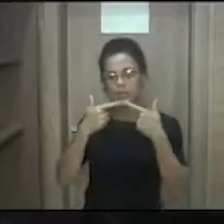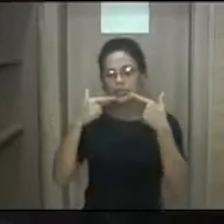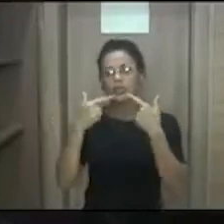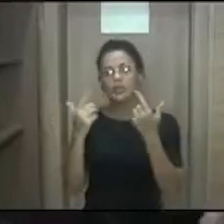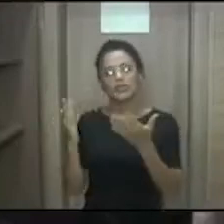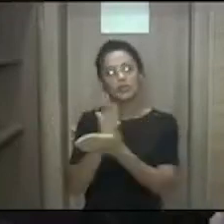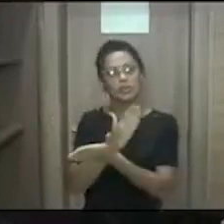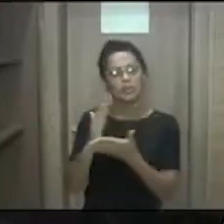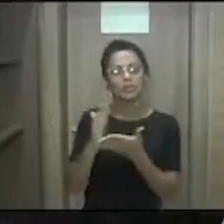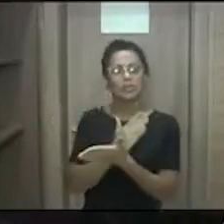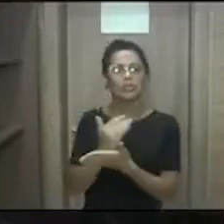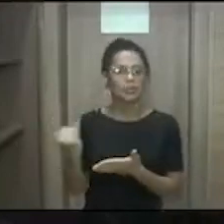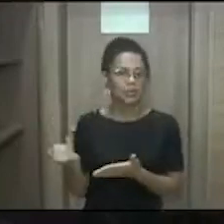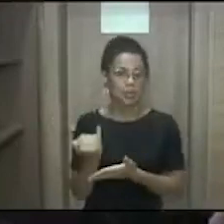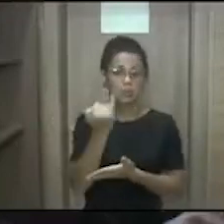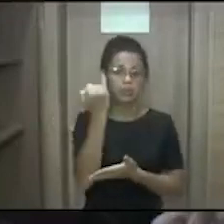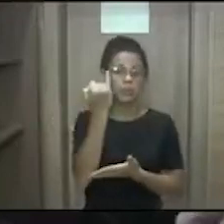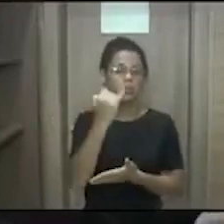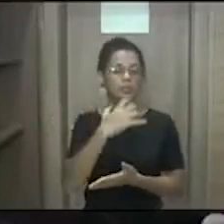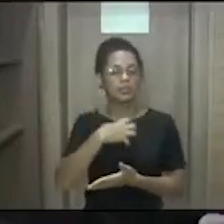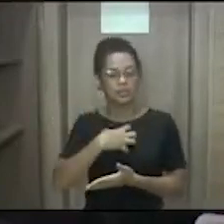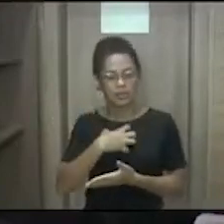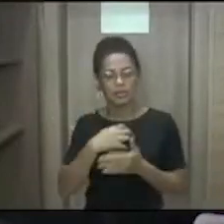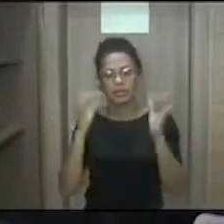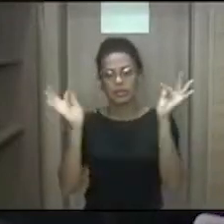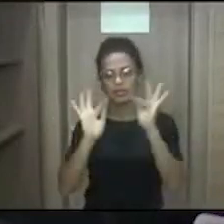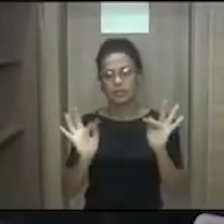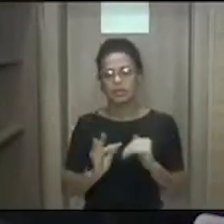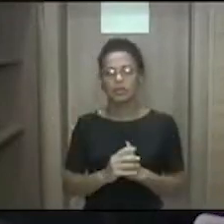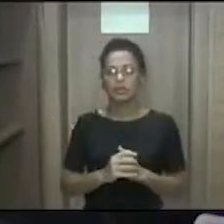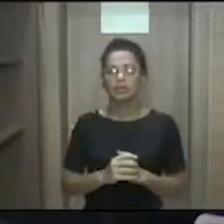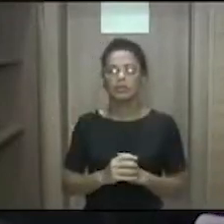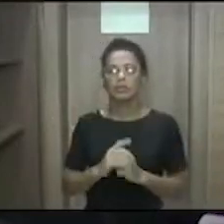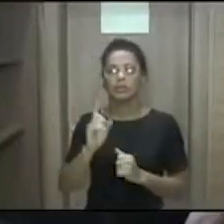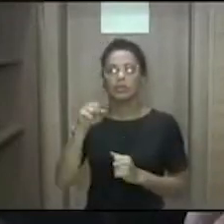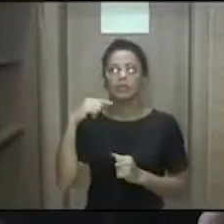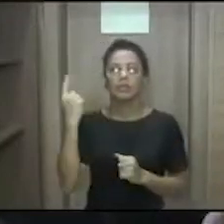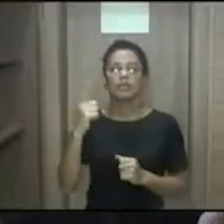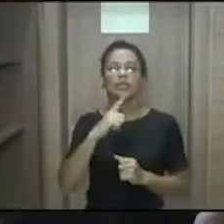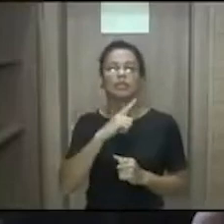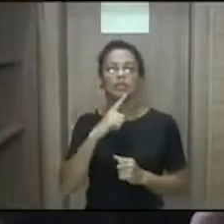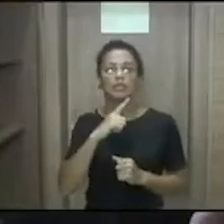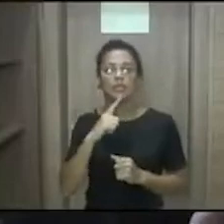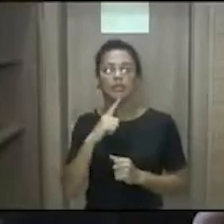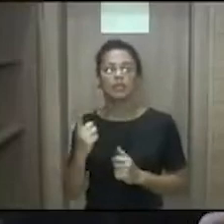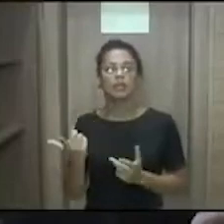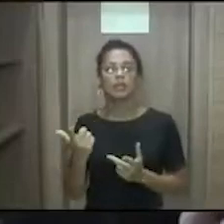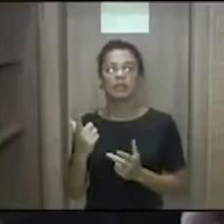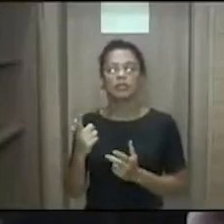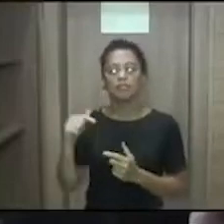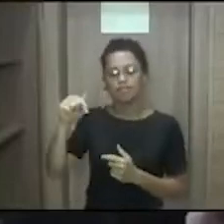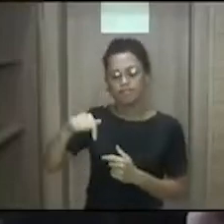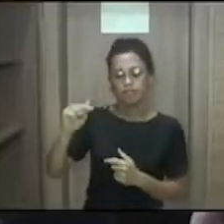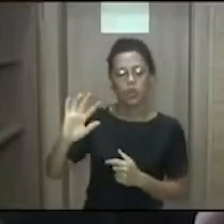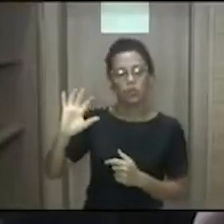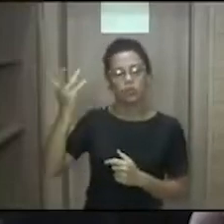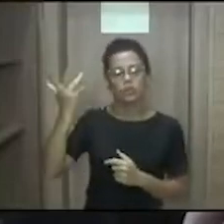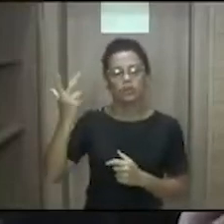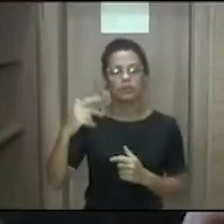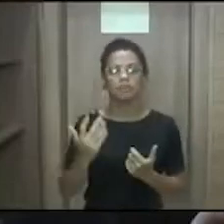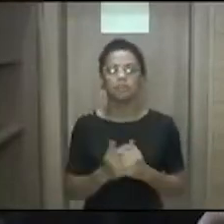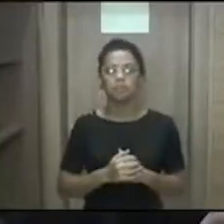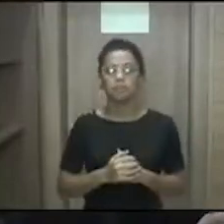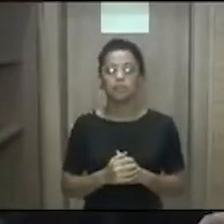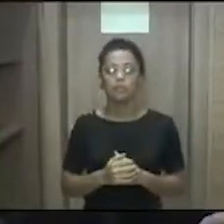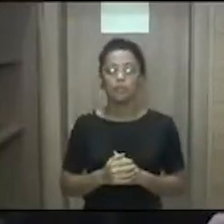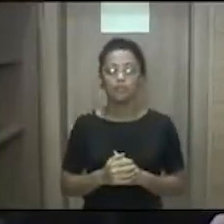alguns desempenhos, né, sociais, ele já sai dali feliz. Então, a gente tem tudo isso que atravessa o nosso país, né, tão desigual.